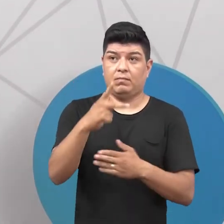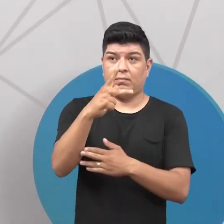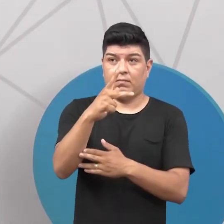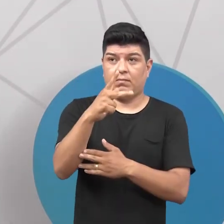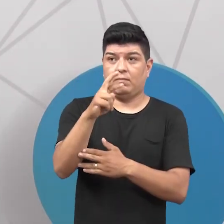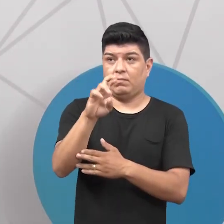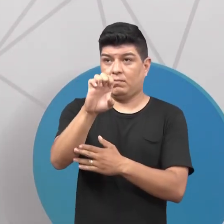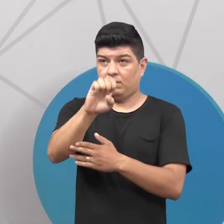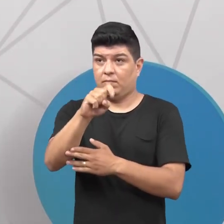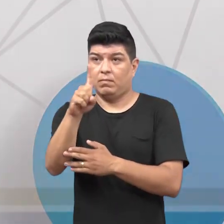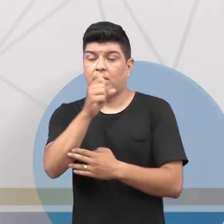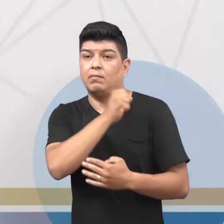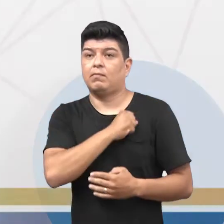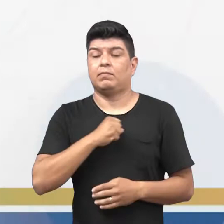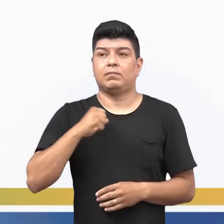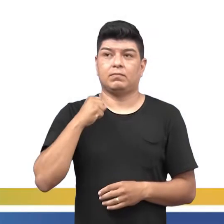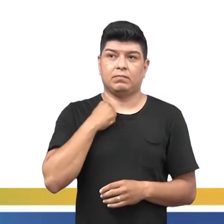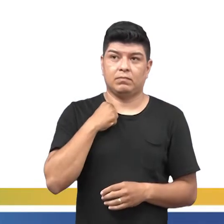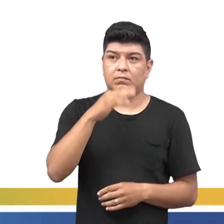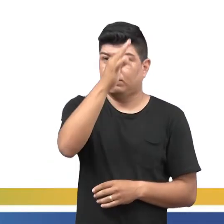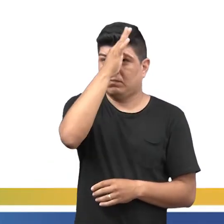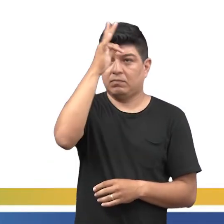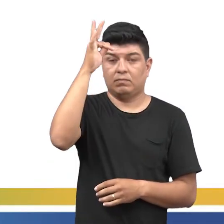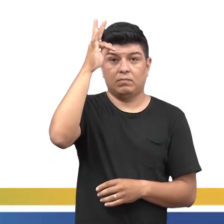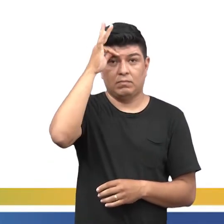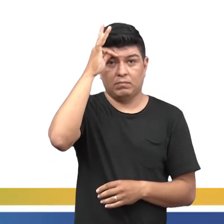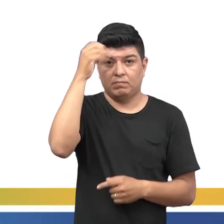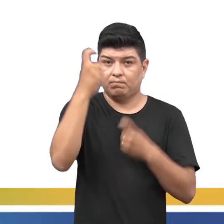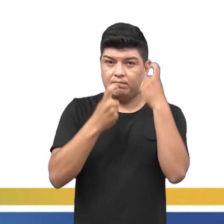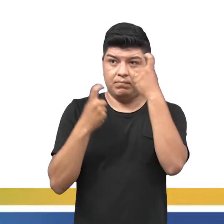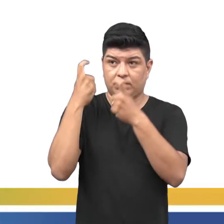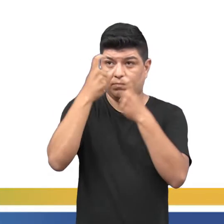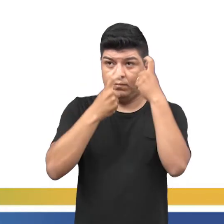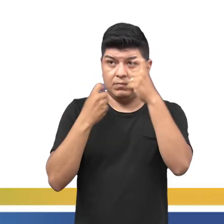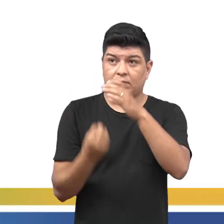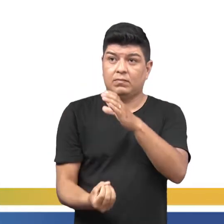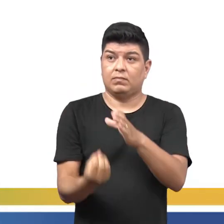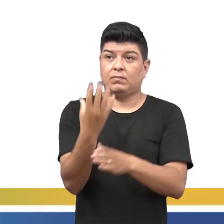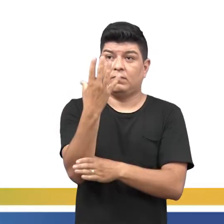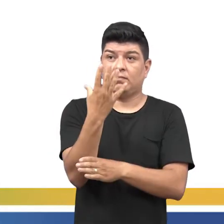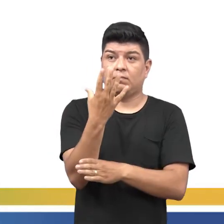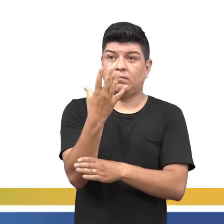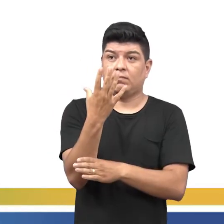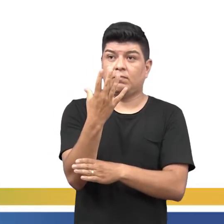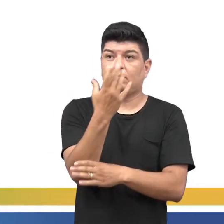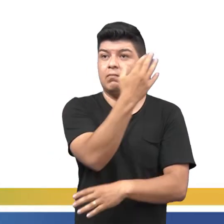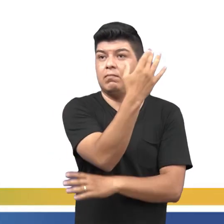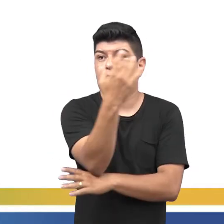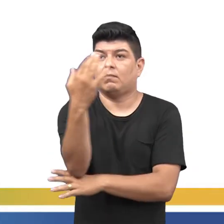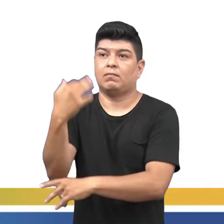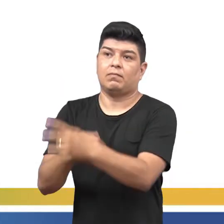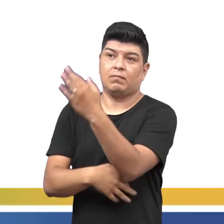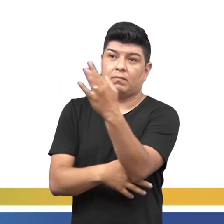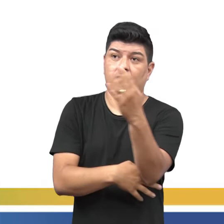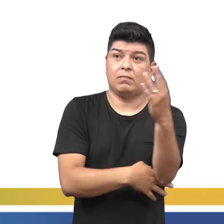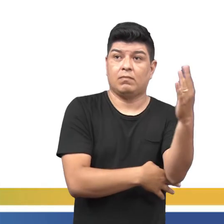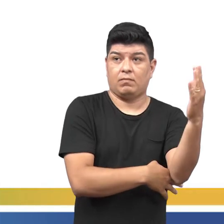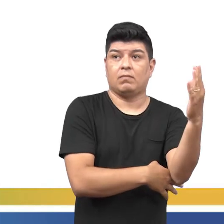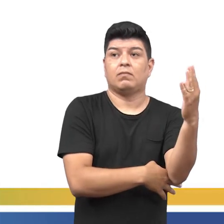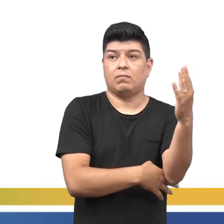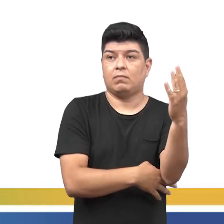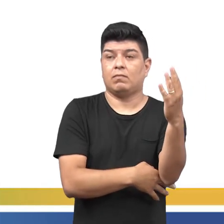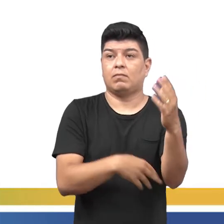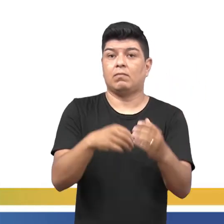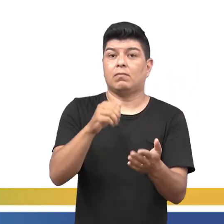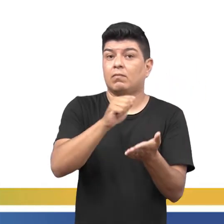pré-socráticos, estão eles aí. Os filósofos pré-socráticos se preocupavam com a origem da natureza. A origem ali está escrito